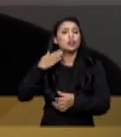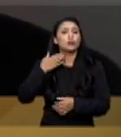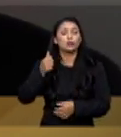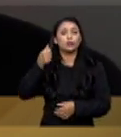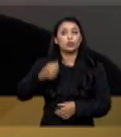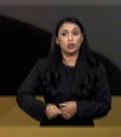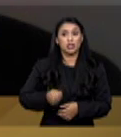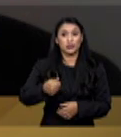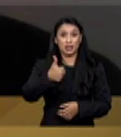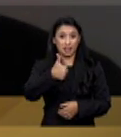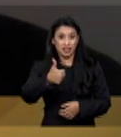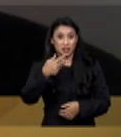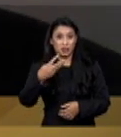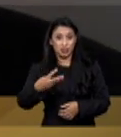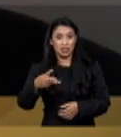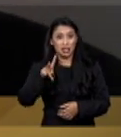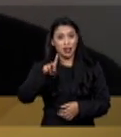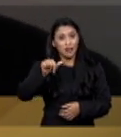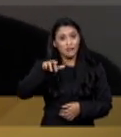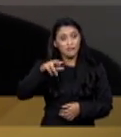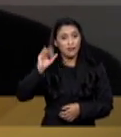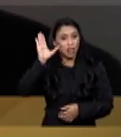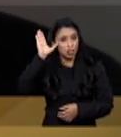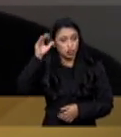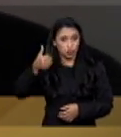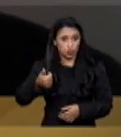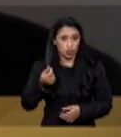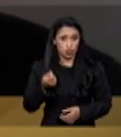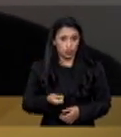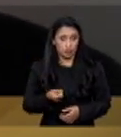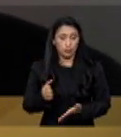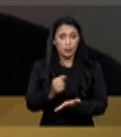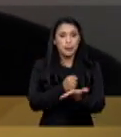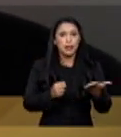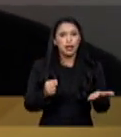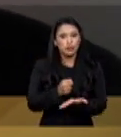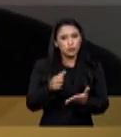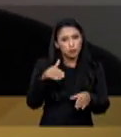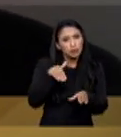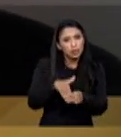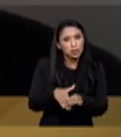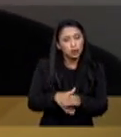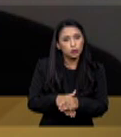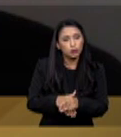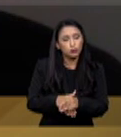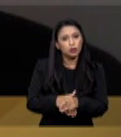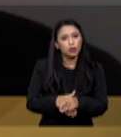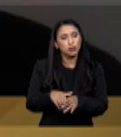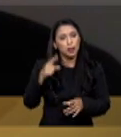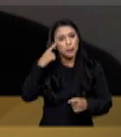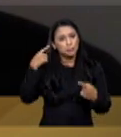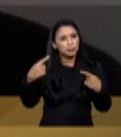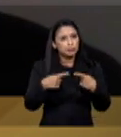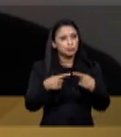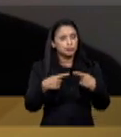juízo da 13ª Vara Federal de Curitiba. Na fundamentação do voto,